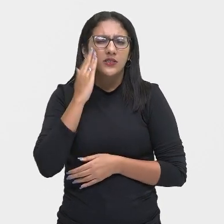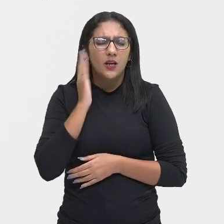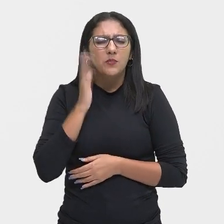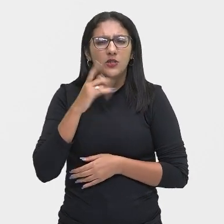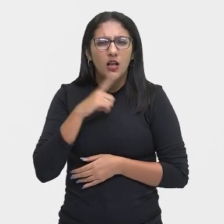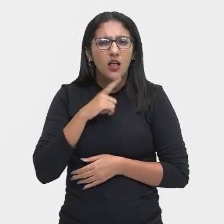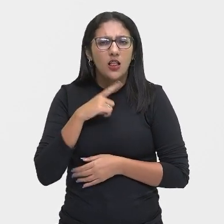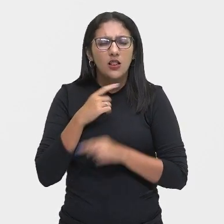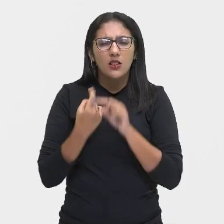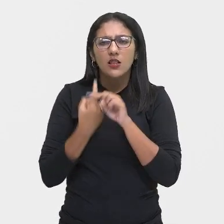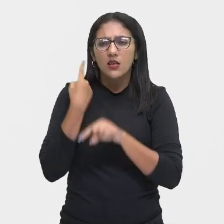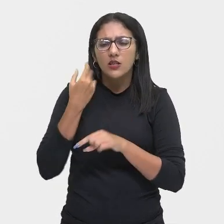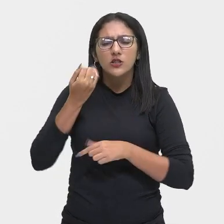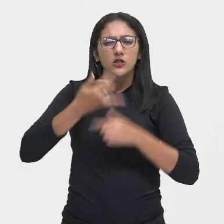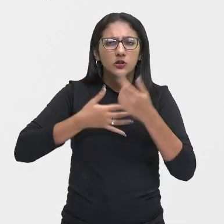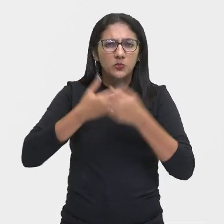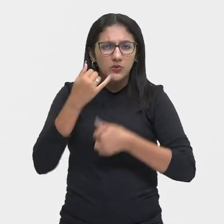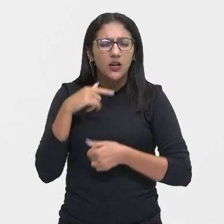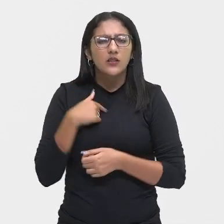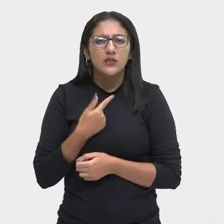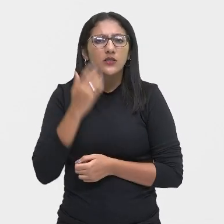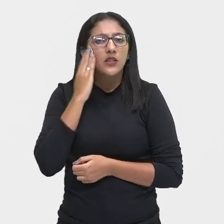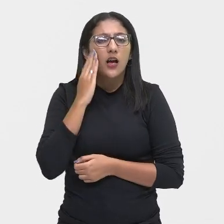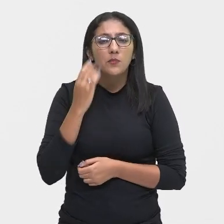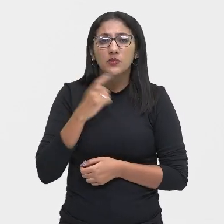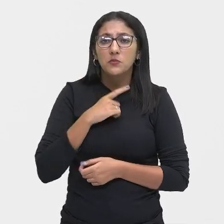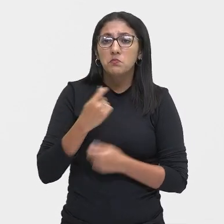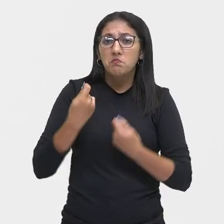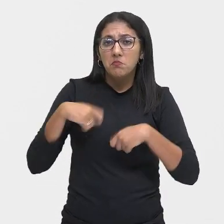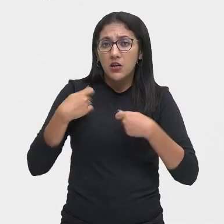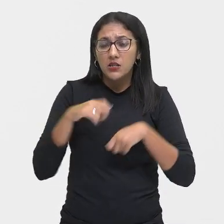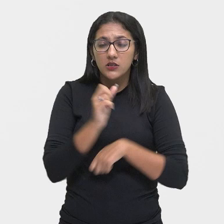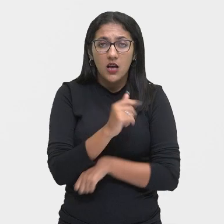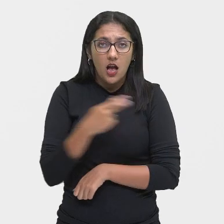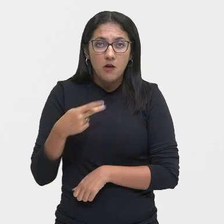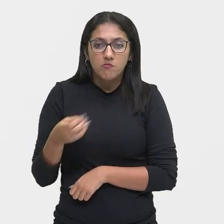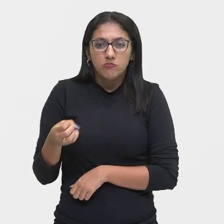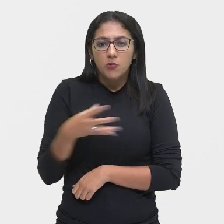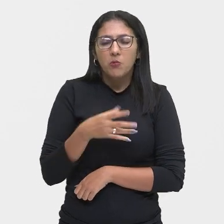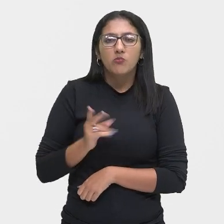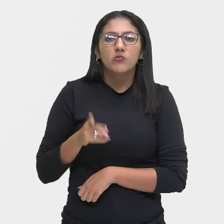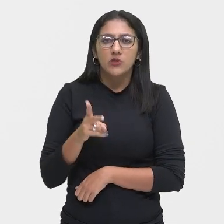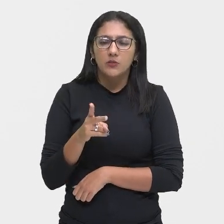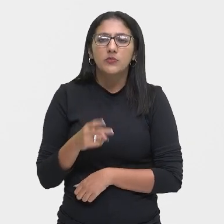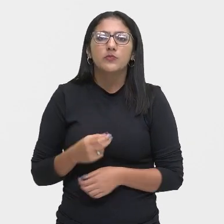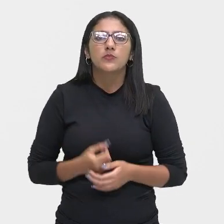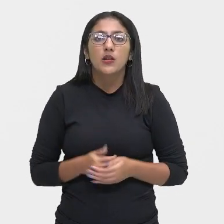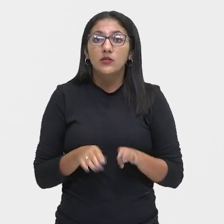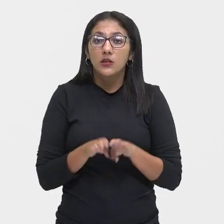vimos isso, né? Sabemos que temos que manter os nossos programas atualizados e programas